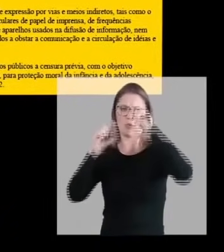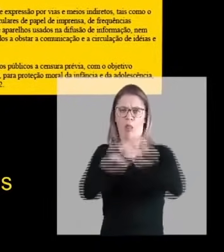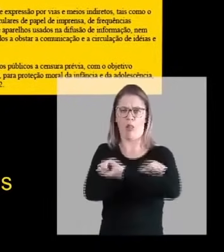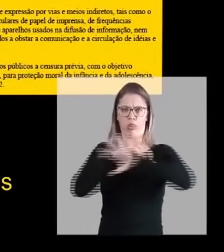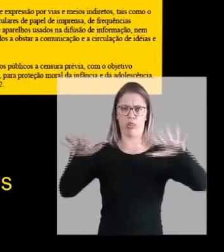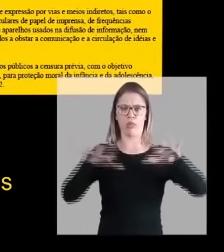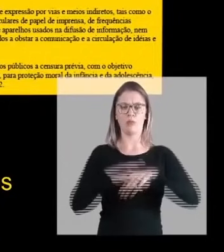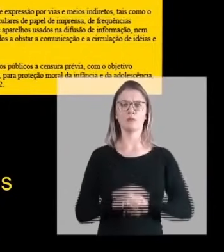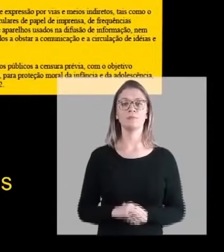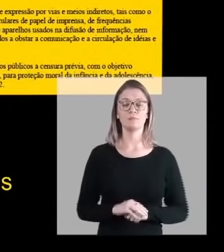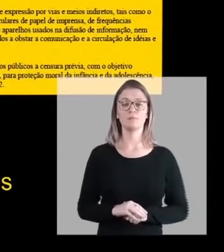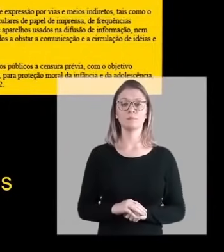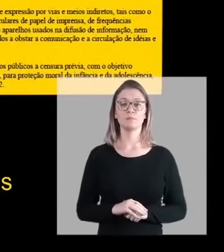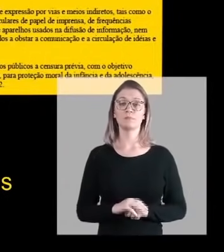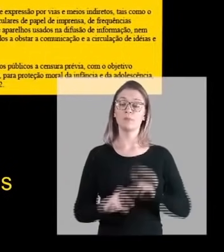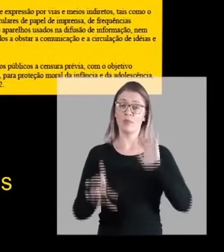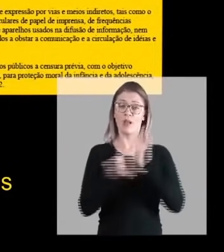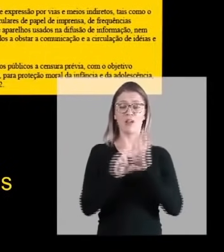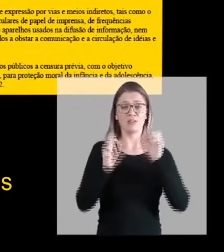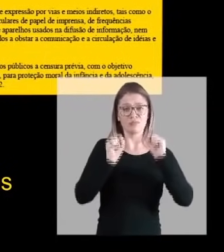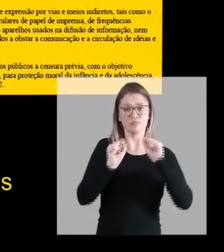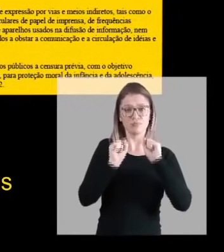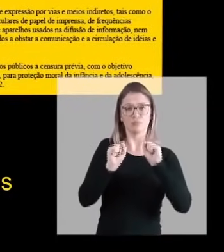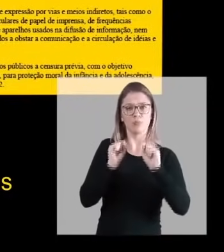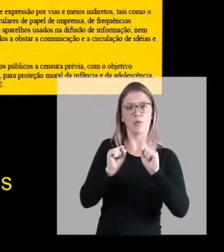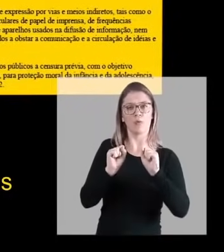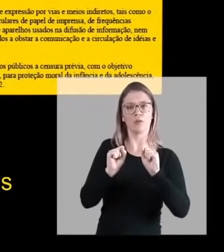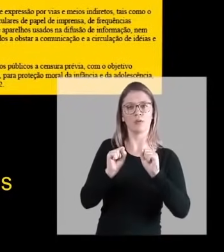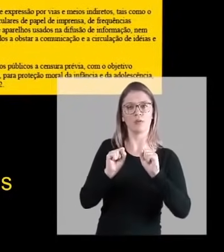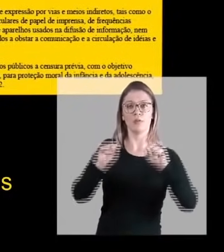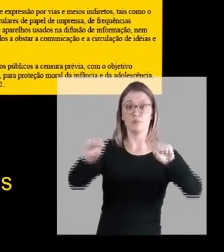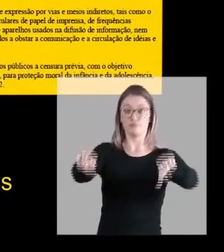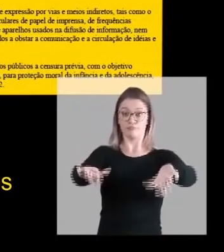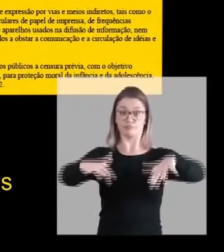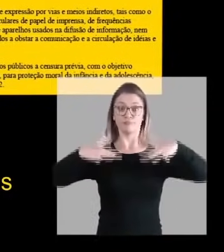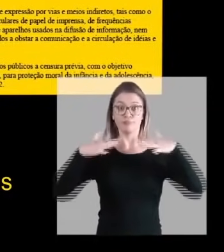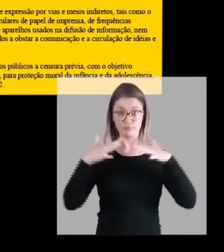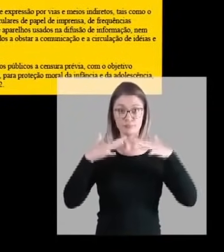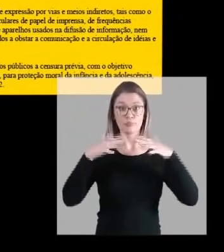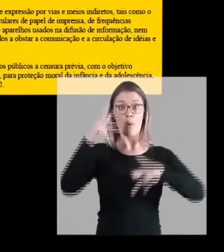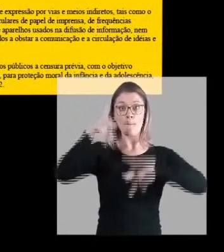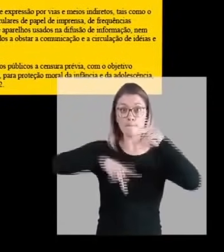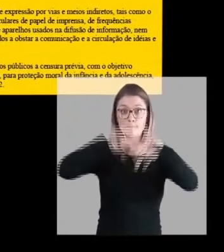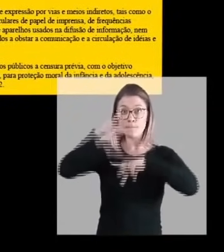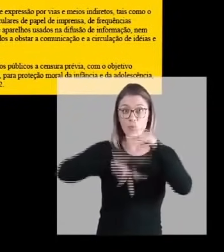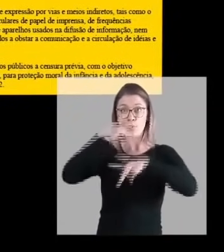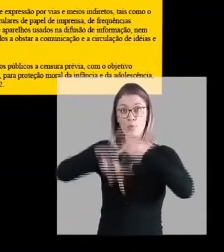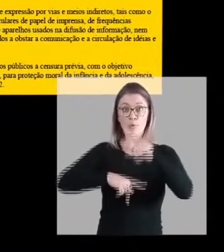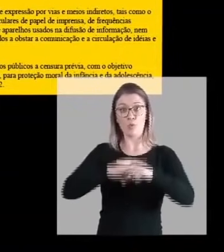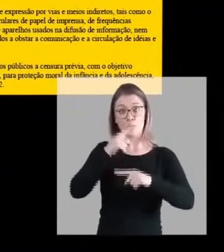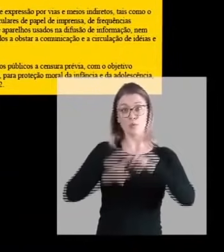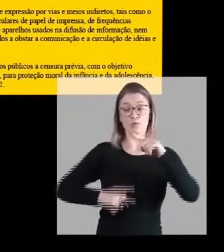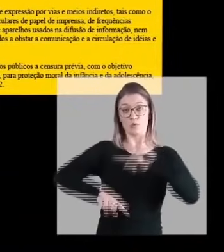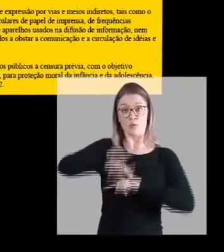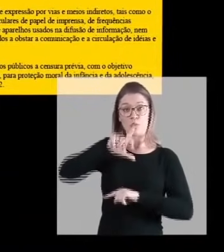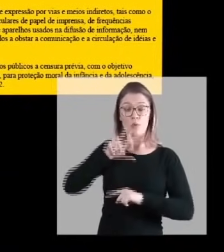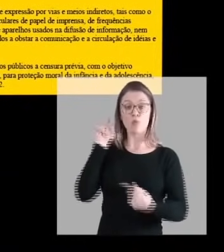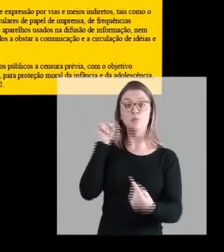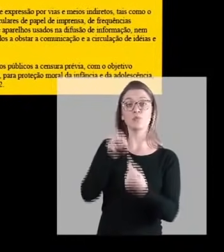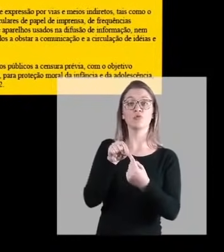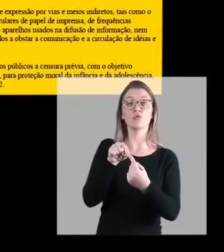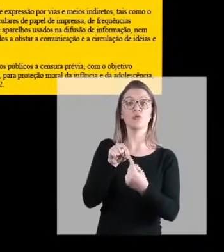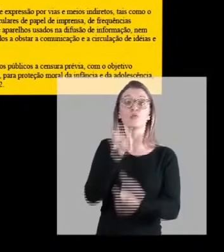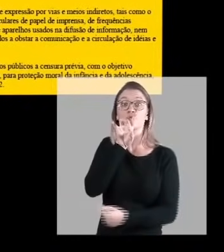opiniões. A lei pode submeter os espetáculos públicos à censura prévia com o objetivo exclusivo